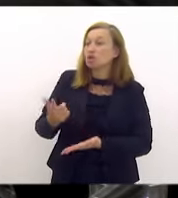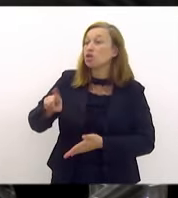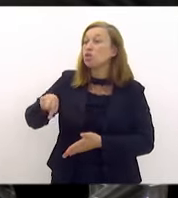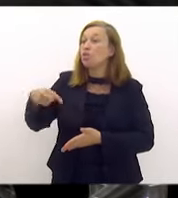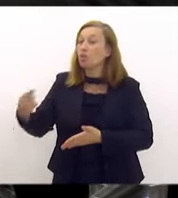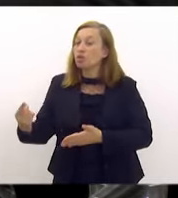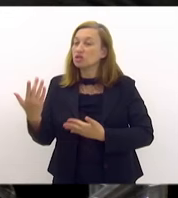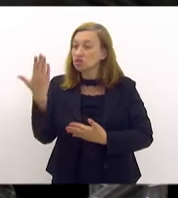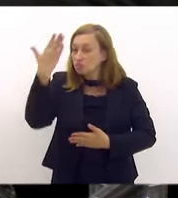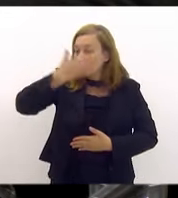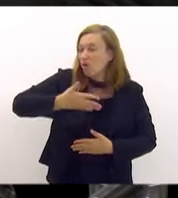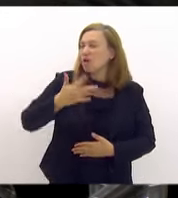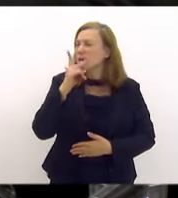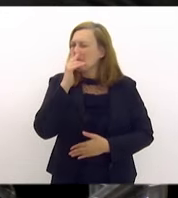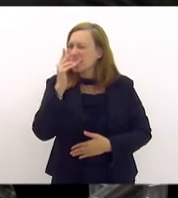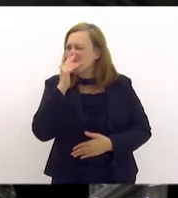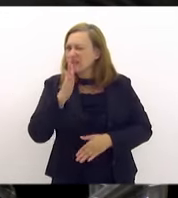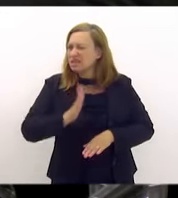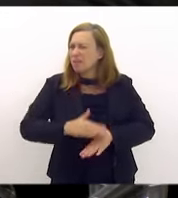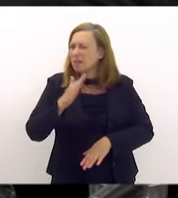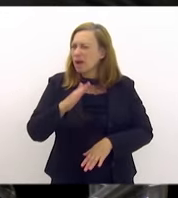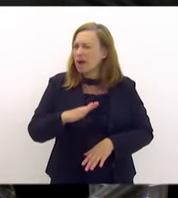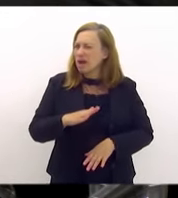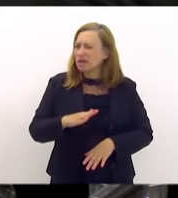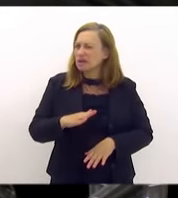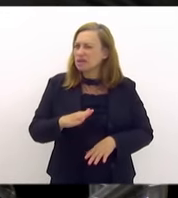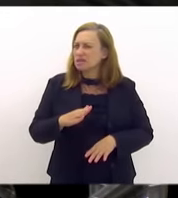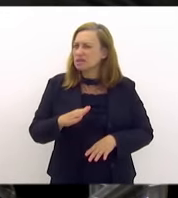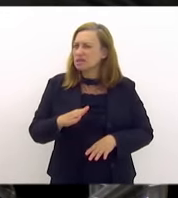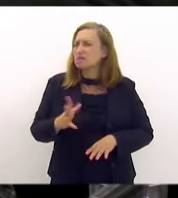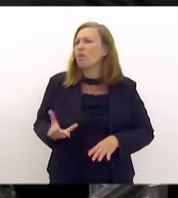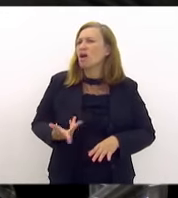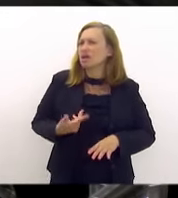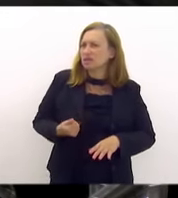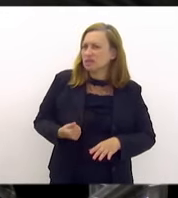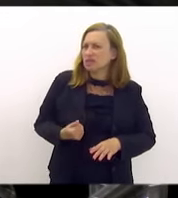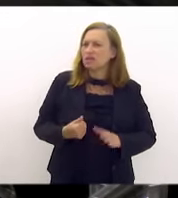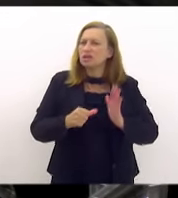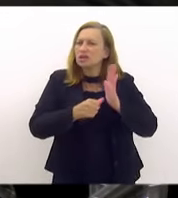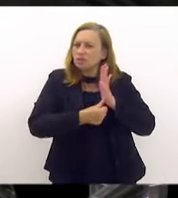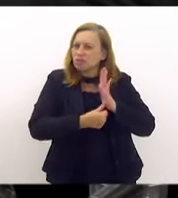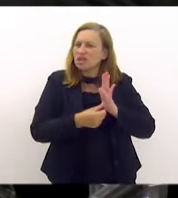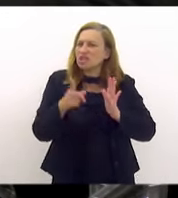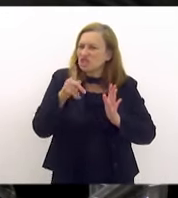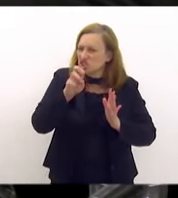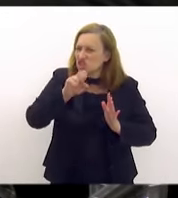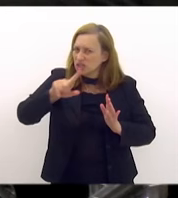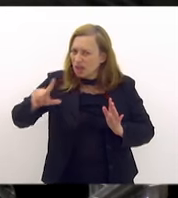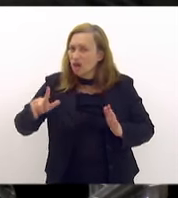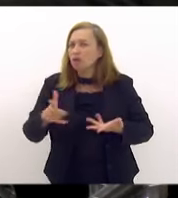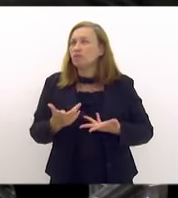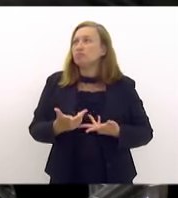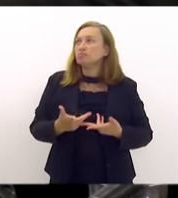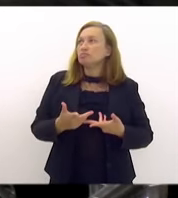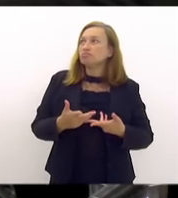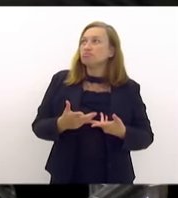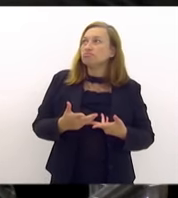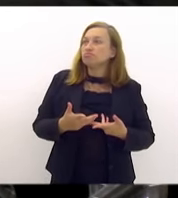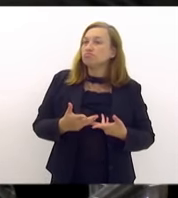provas que me parecem que tem mais substância e materialidade como coleta de impressão de dados e eventual